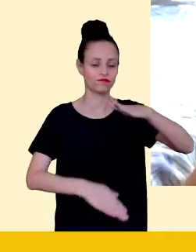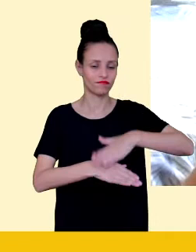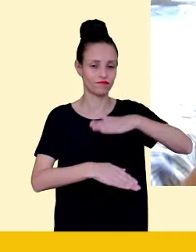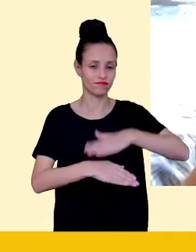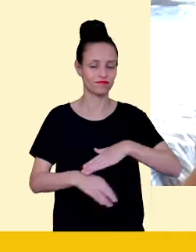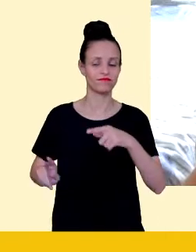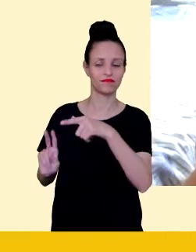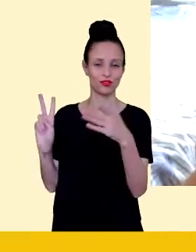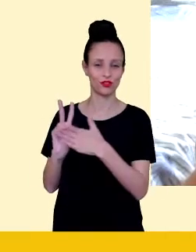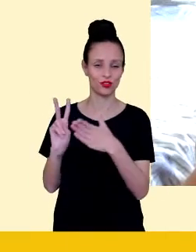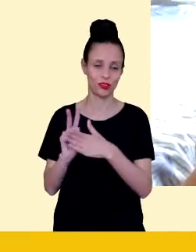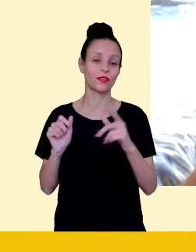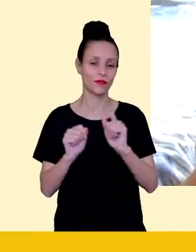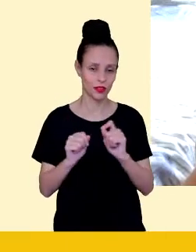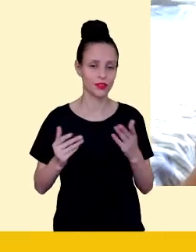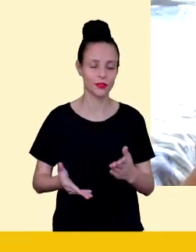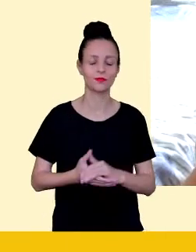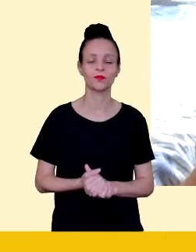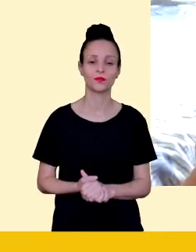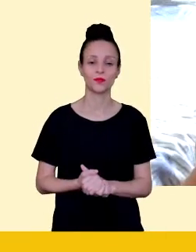realização indígena.